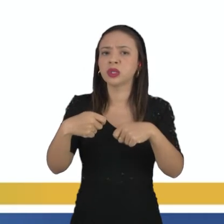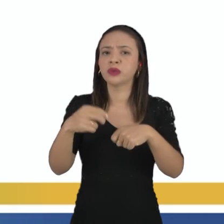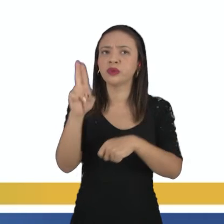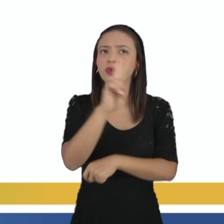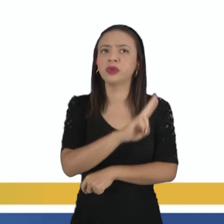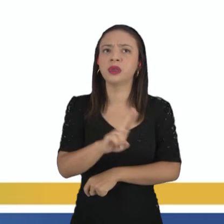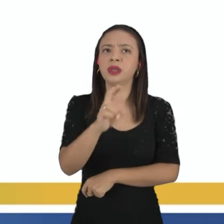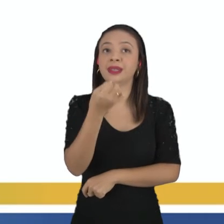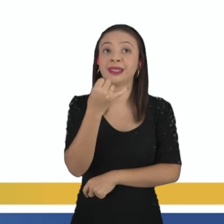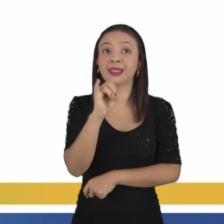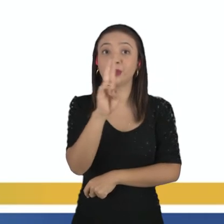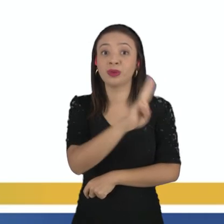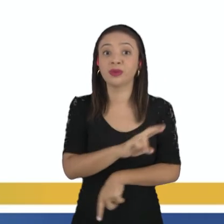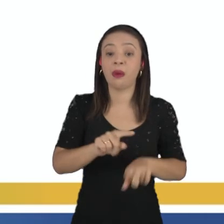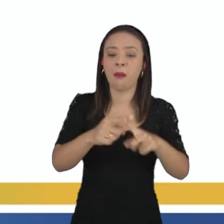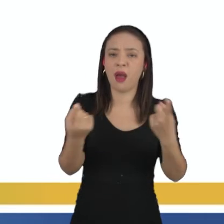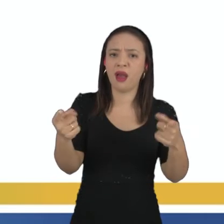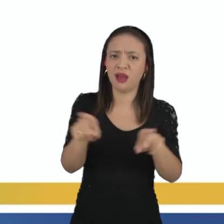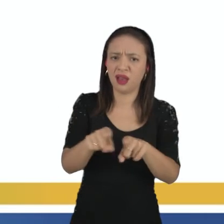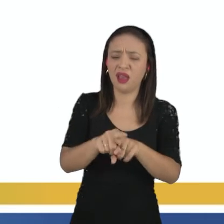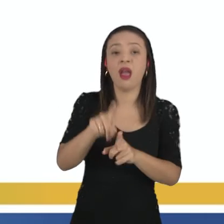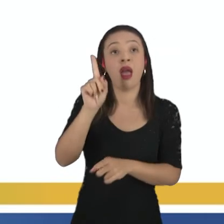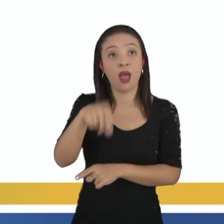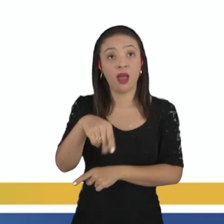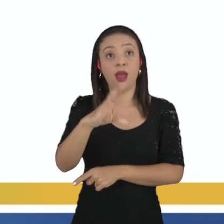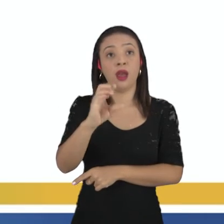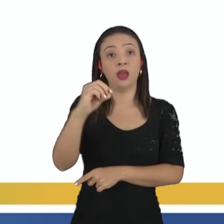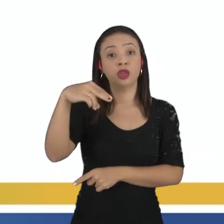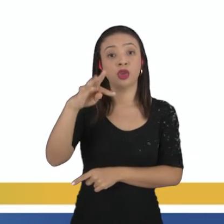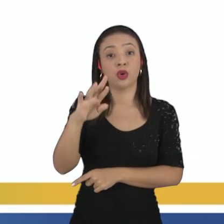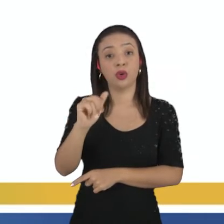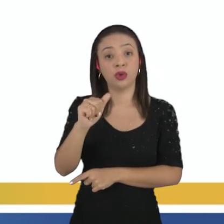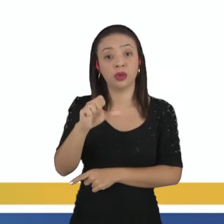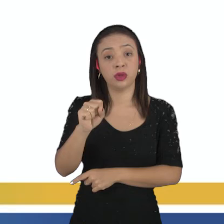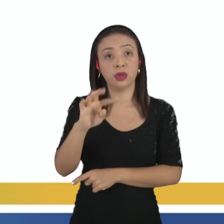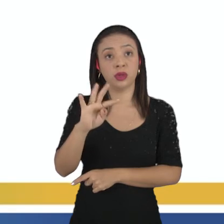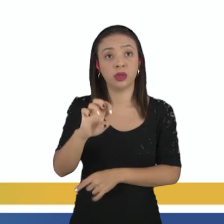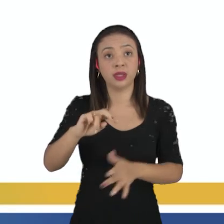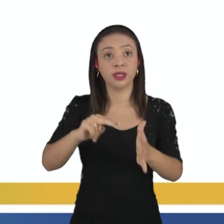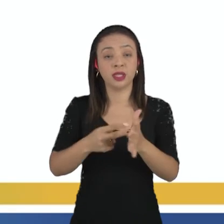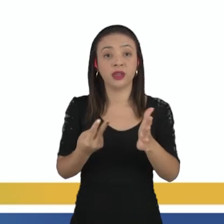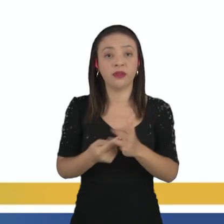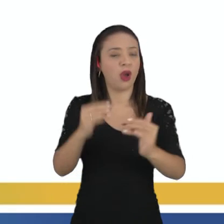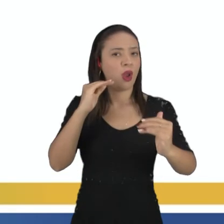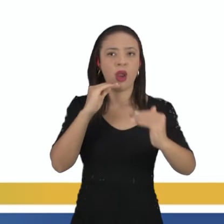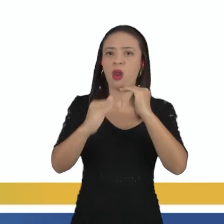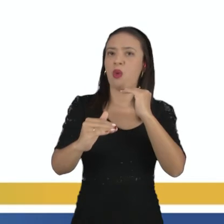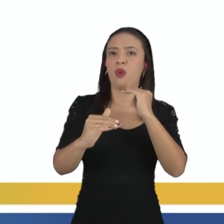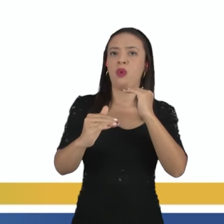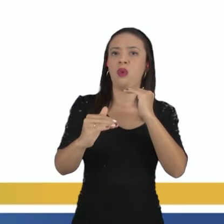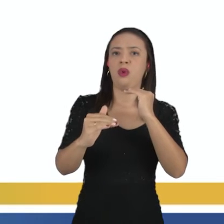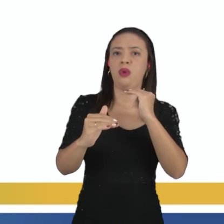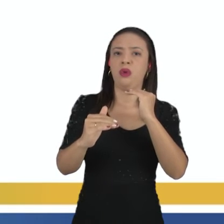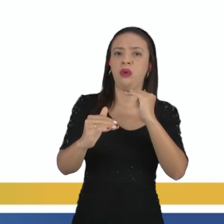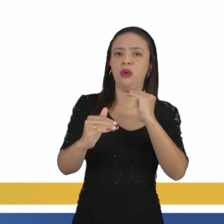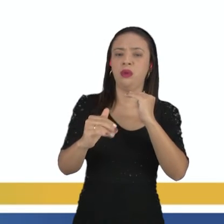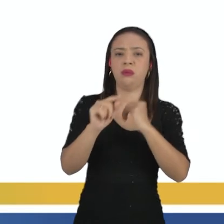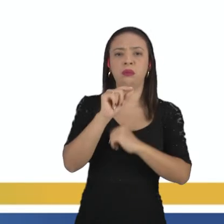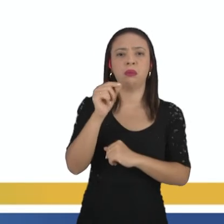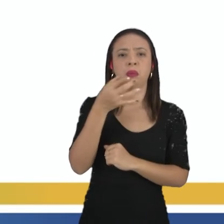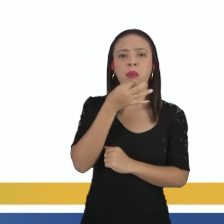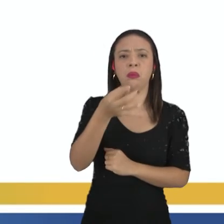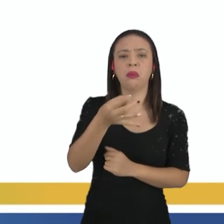nós utilizamos o mais também? É de contraste? Contraste é a mesma coisa que oposição, contrário. O que vocês